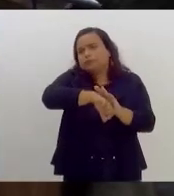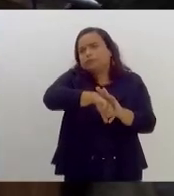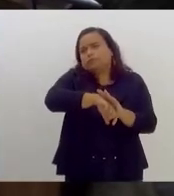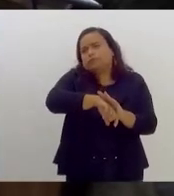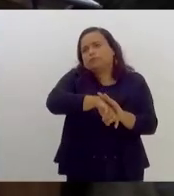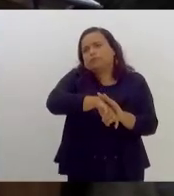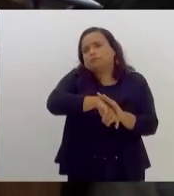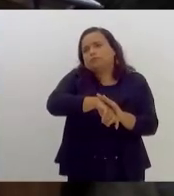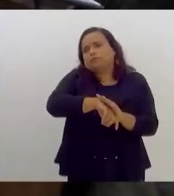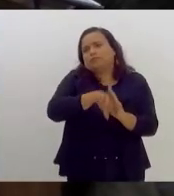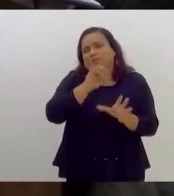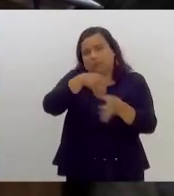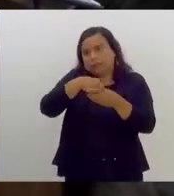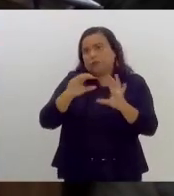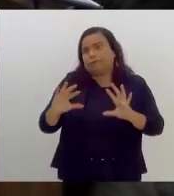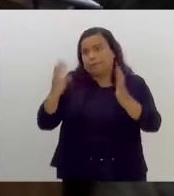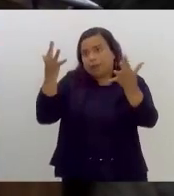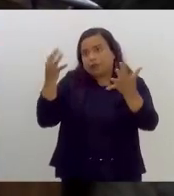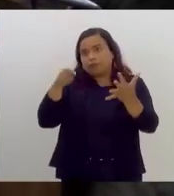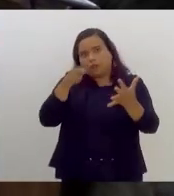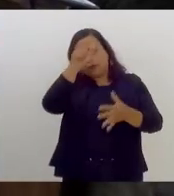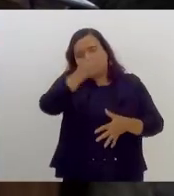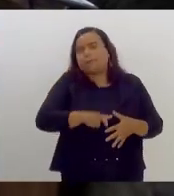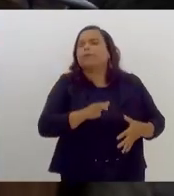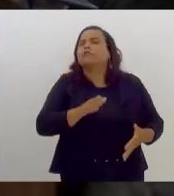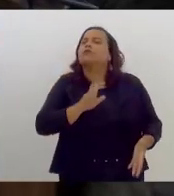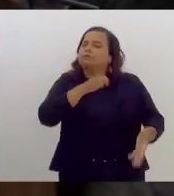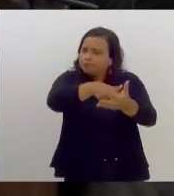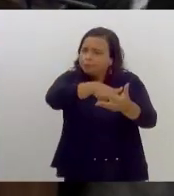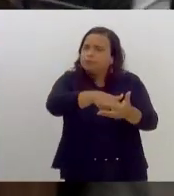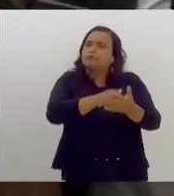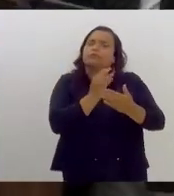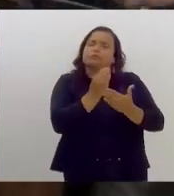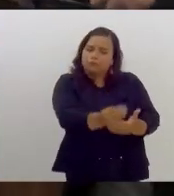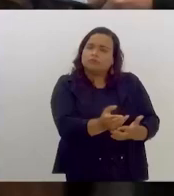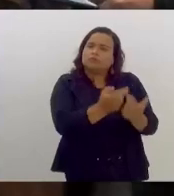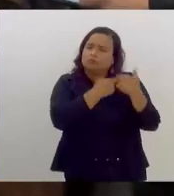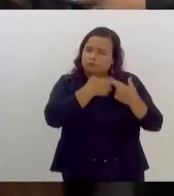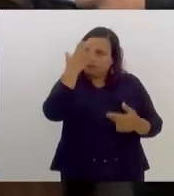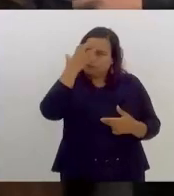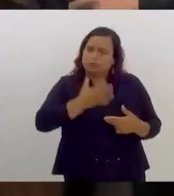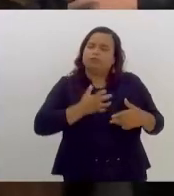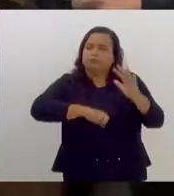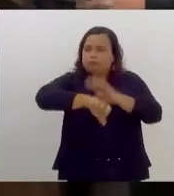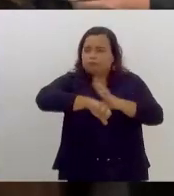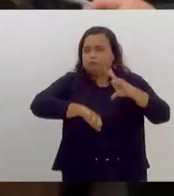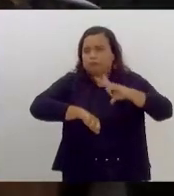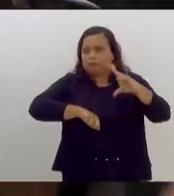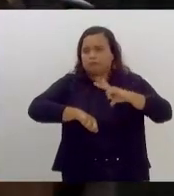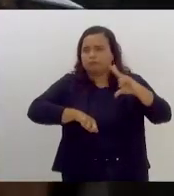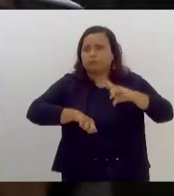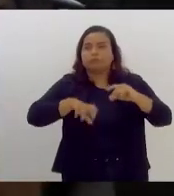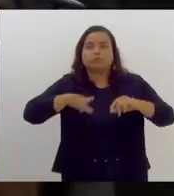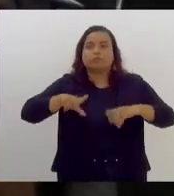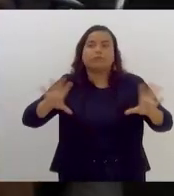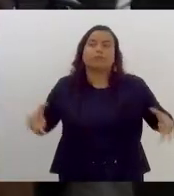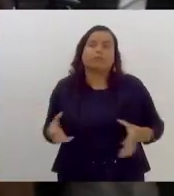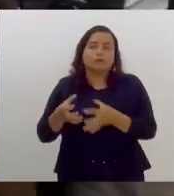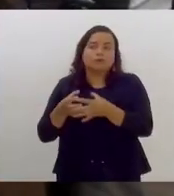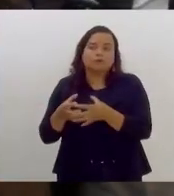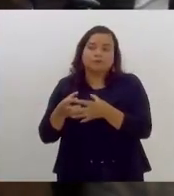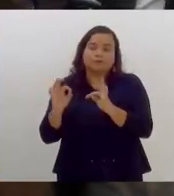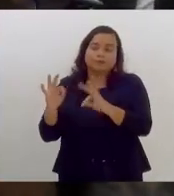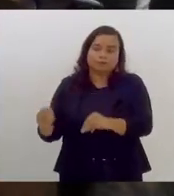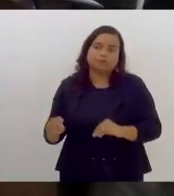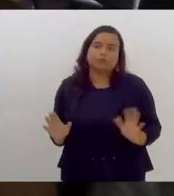a festa nos estádios, que a pessoa possa ser responsabilizada individualmente e não toda a torcida.